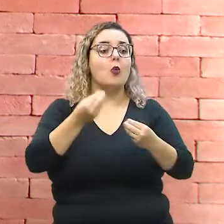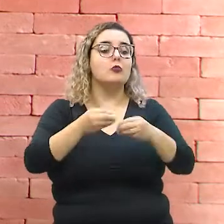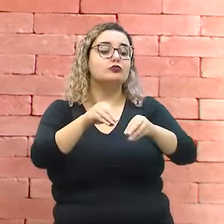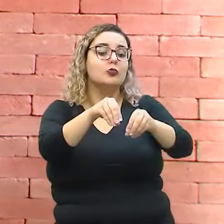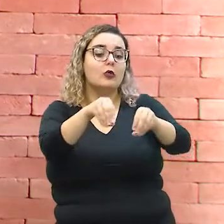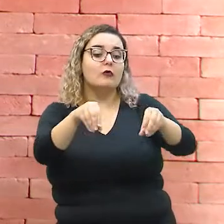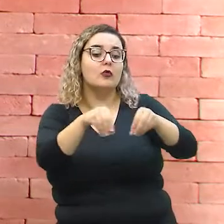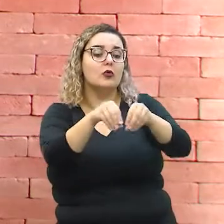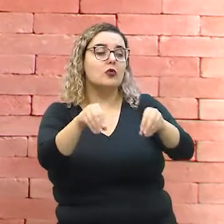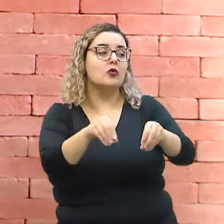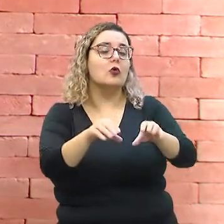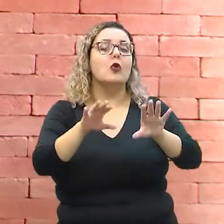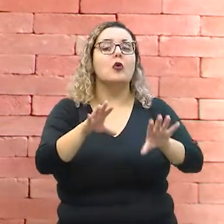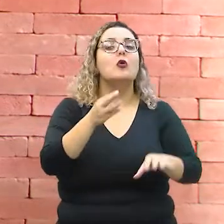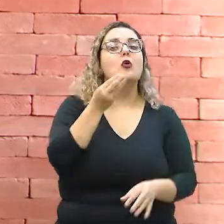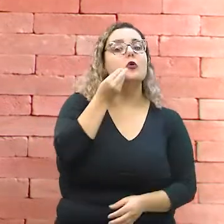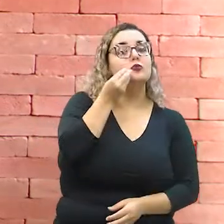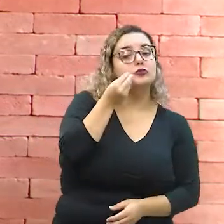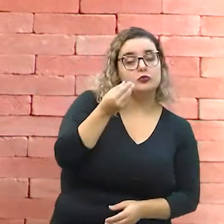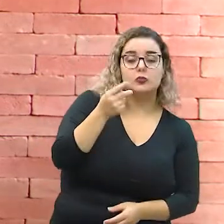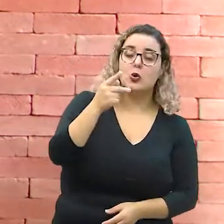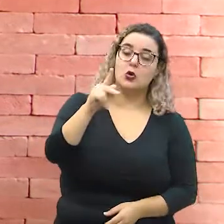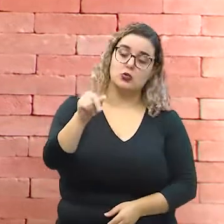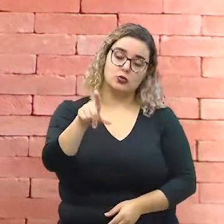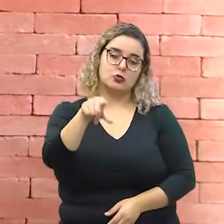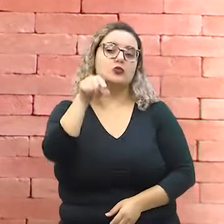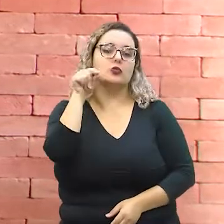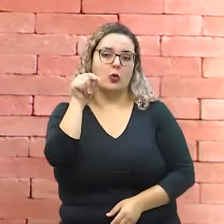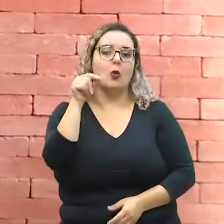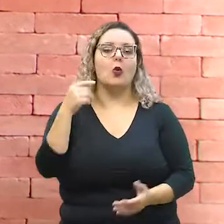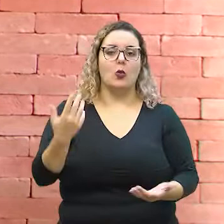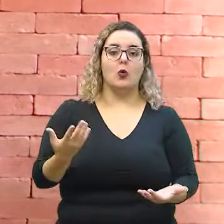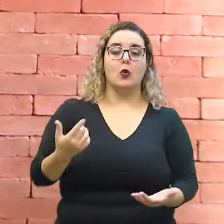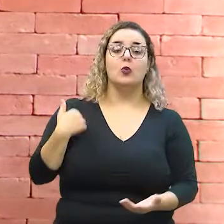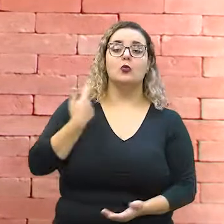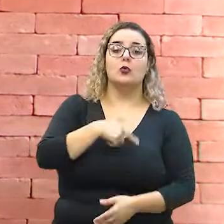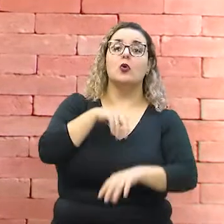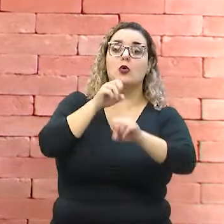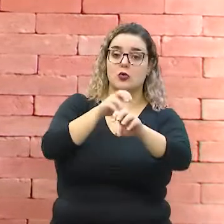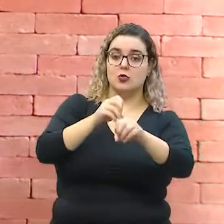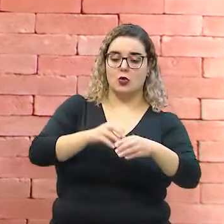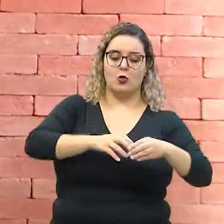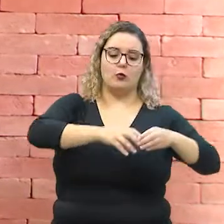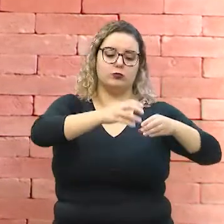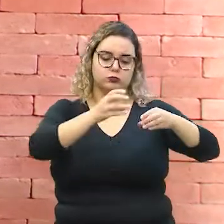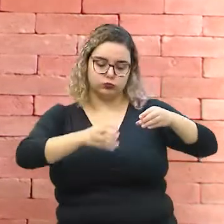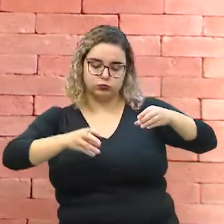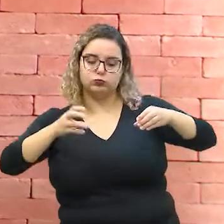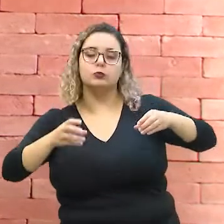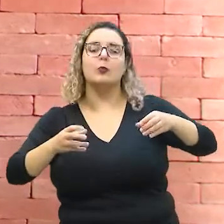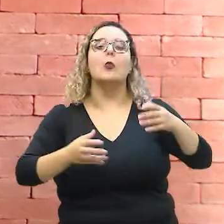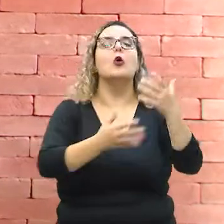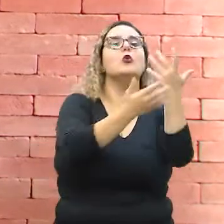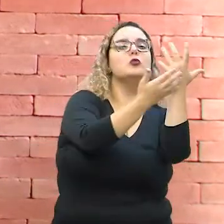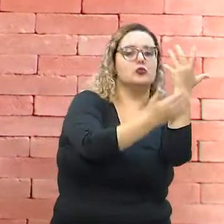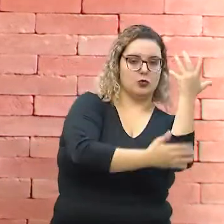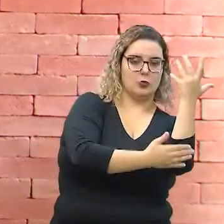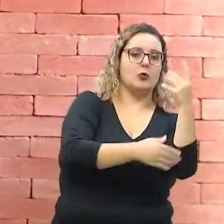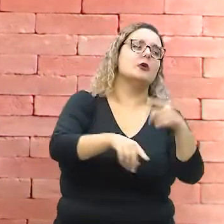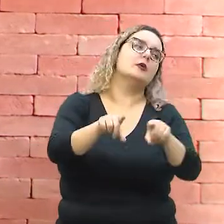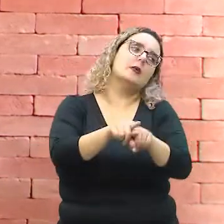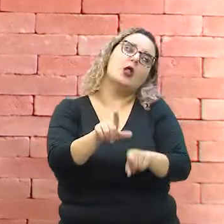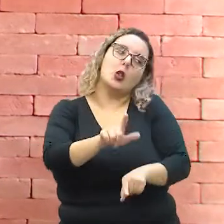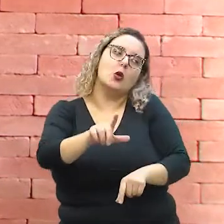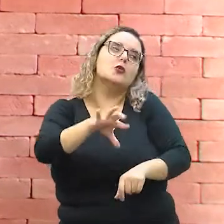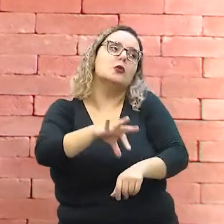o tempero, o sabor de sua preferência. A gente vai ensinar aqui os temperos da abobrinha, do abacaxi e, claro, a carne, né?